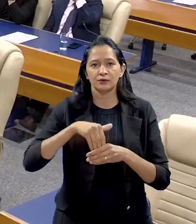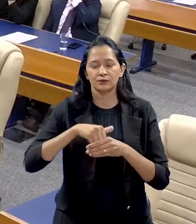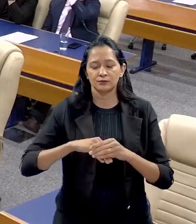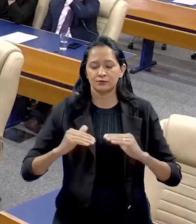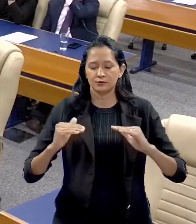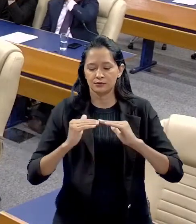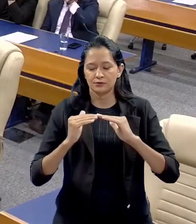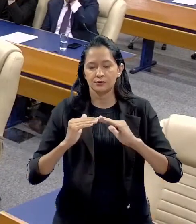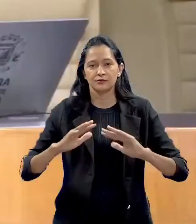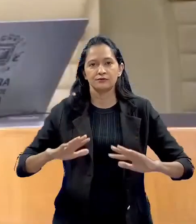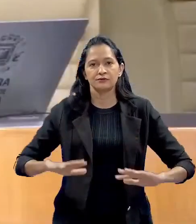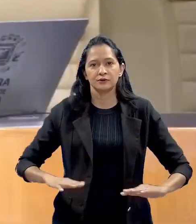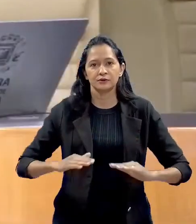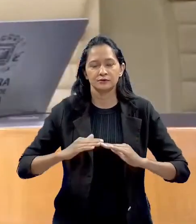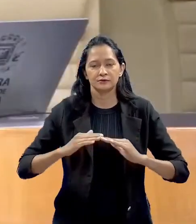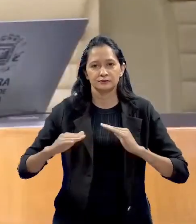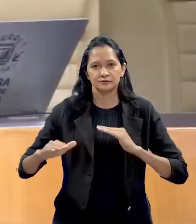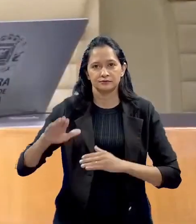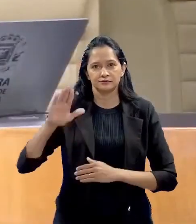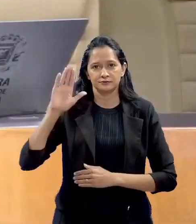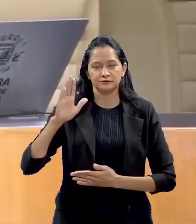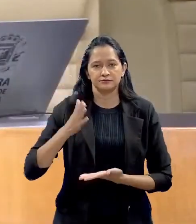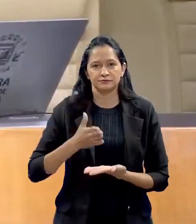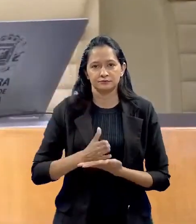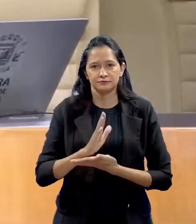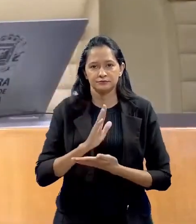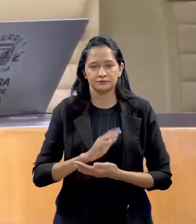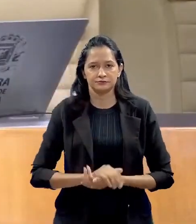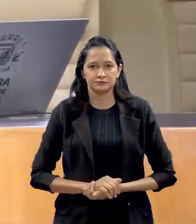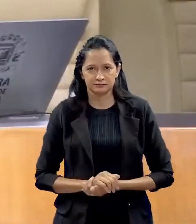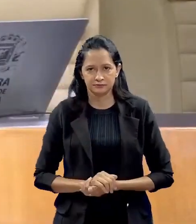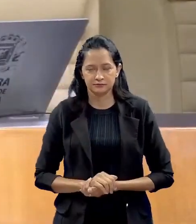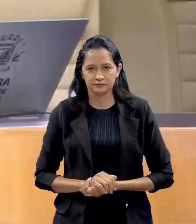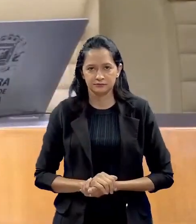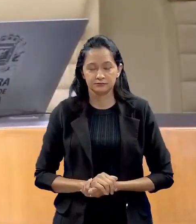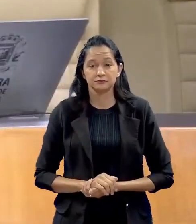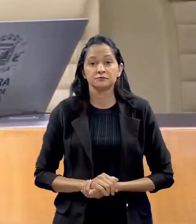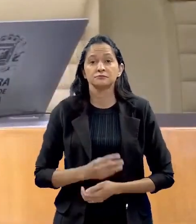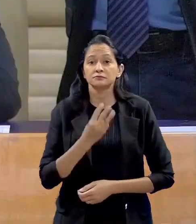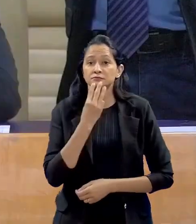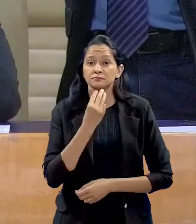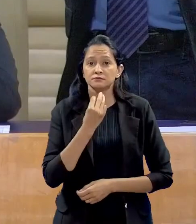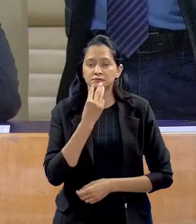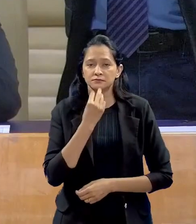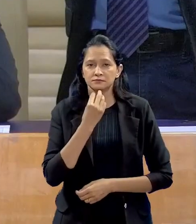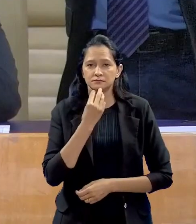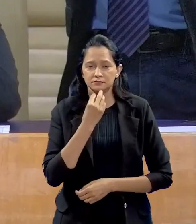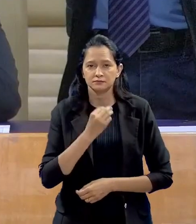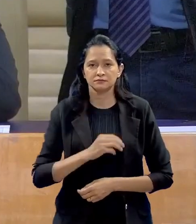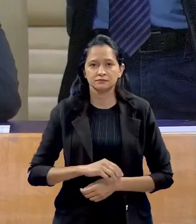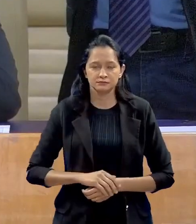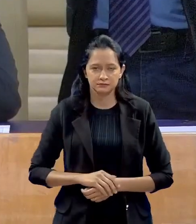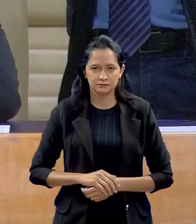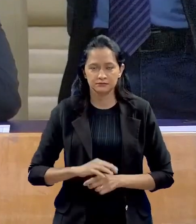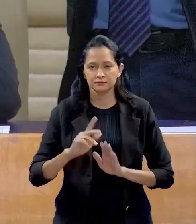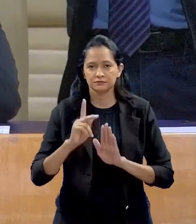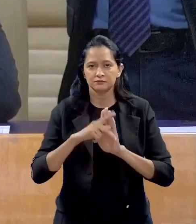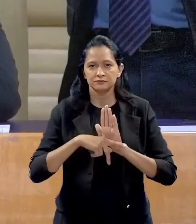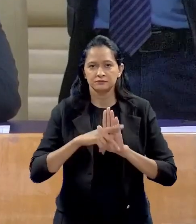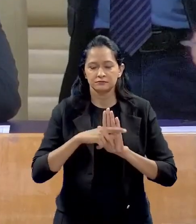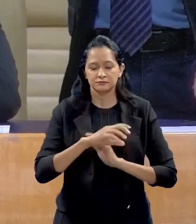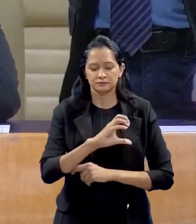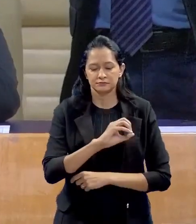como estão. Os contrários manifestos. Aprovado. Próximo projeto, vereador William Veloso. Projeto de lei ordinário número